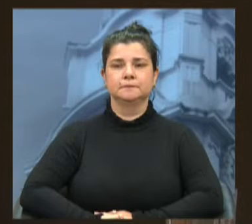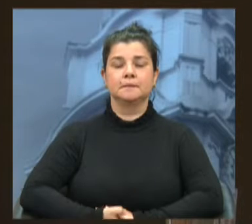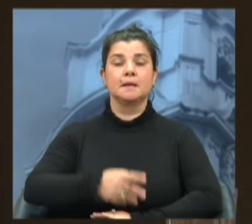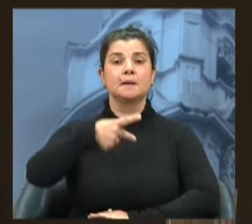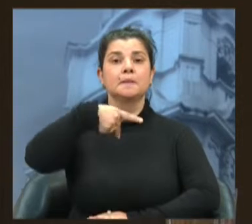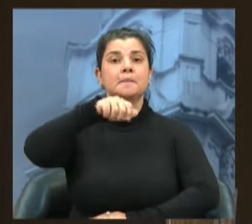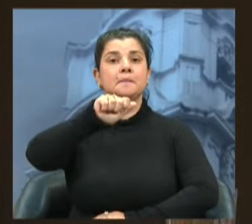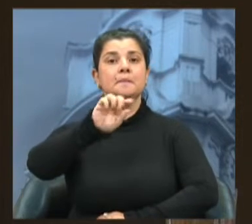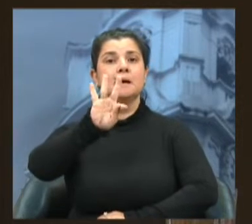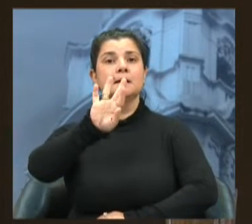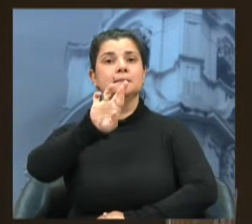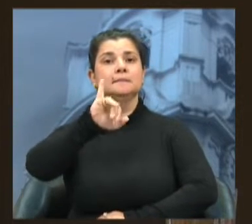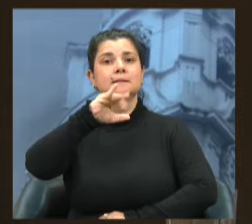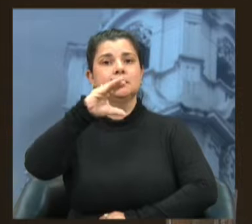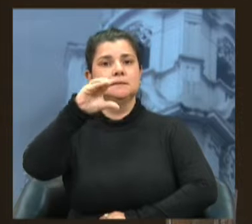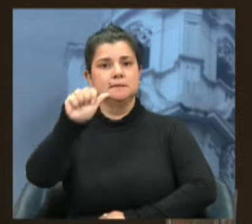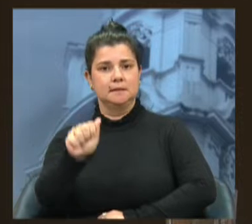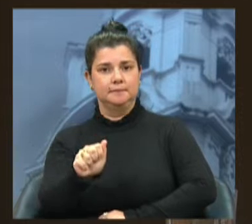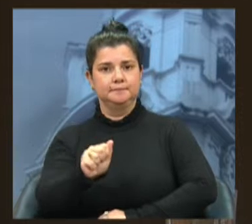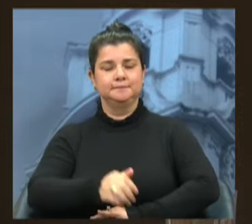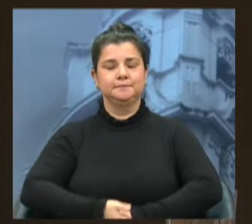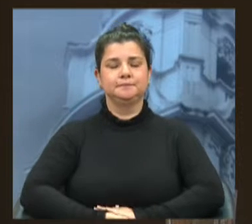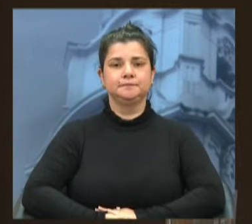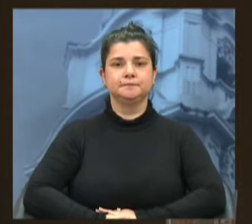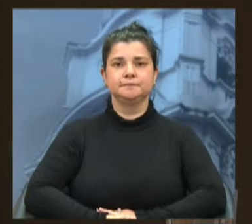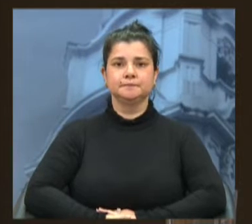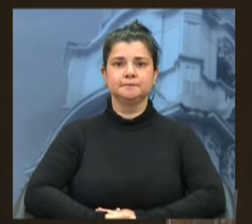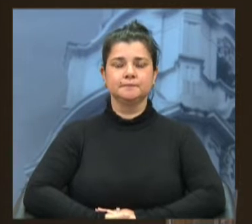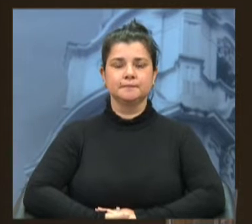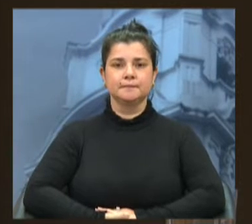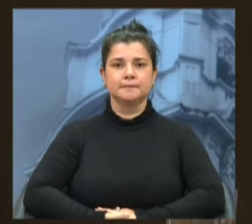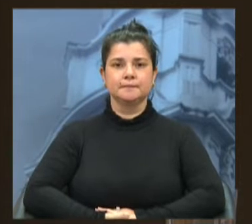Patrícia Guazelli Costa.